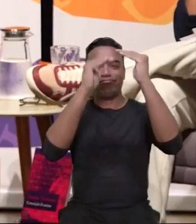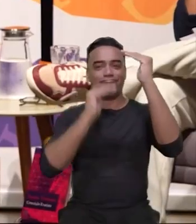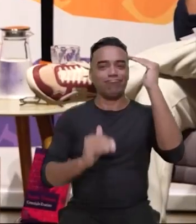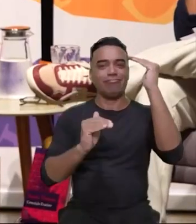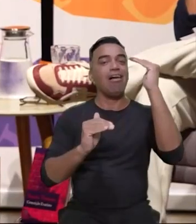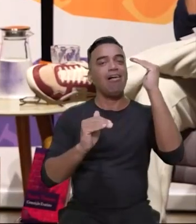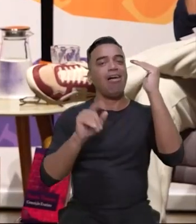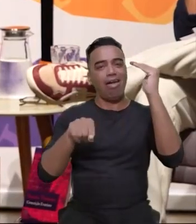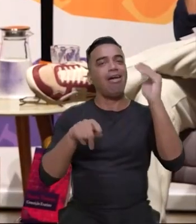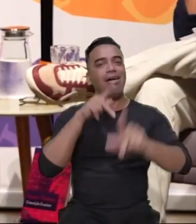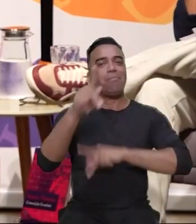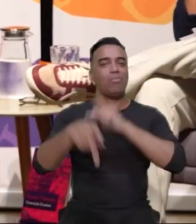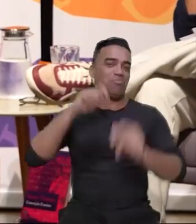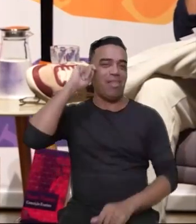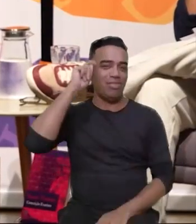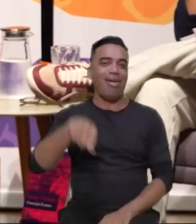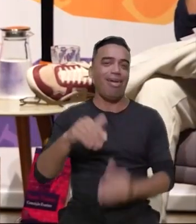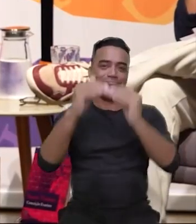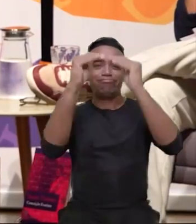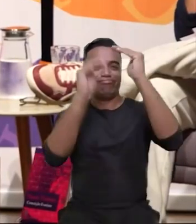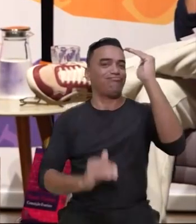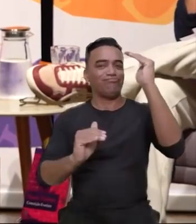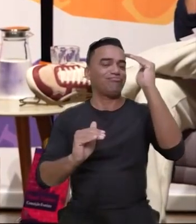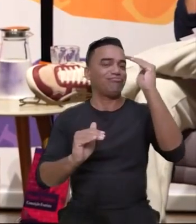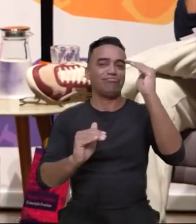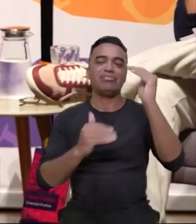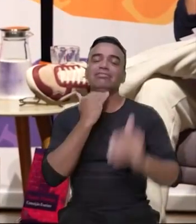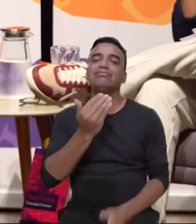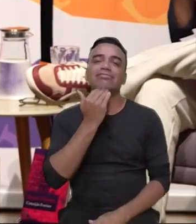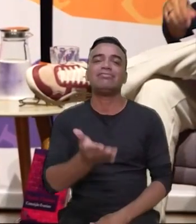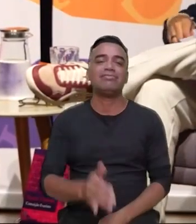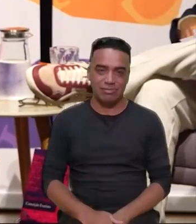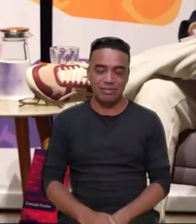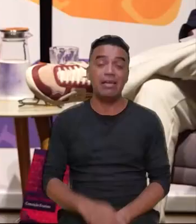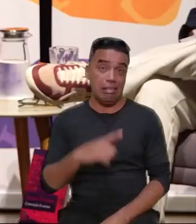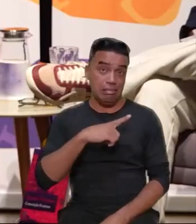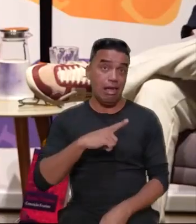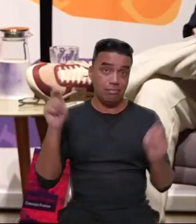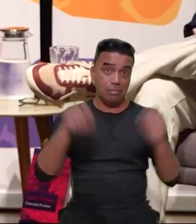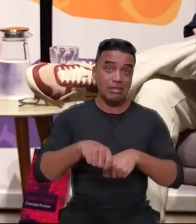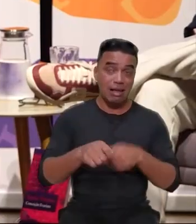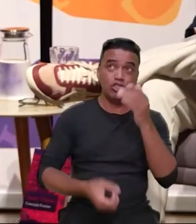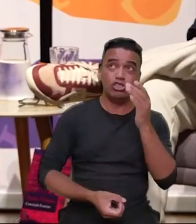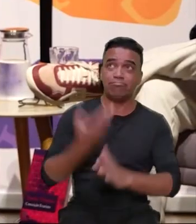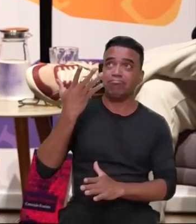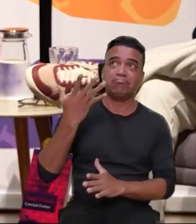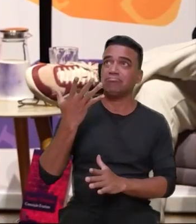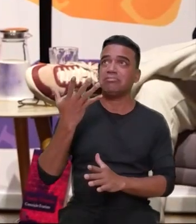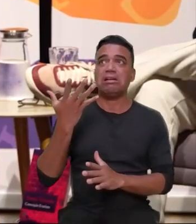é nosso, que não tem saída. Tem a capacidade de